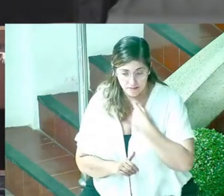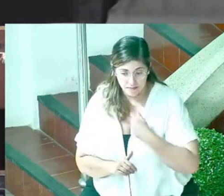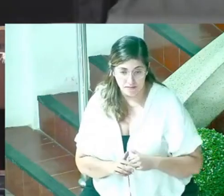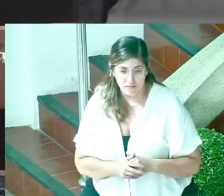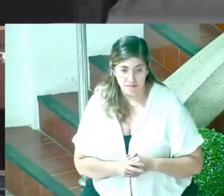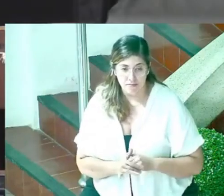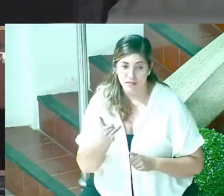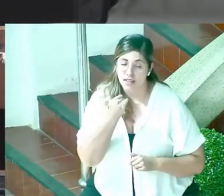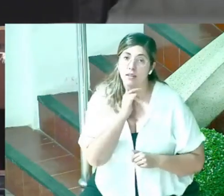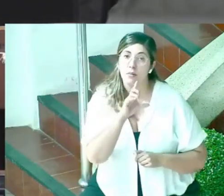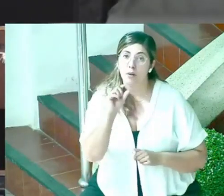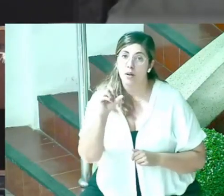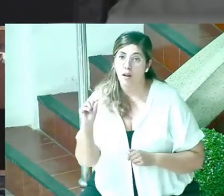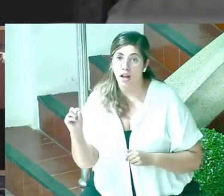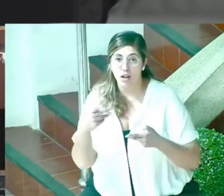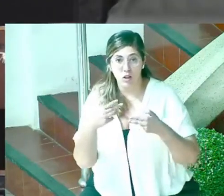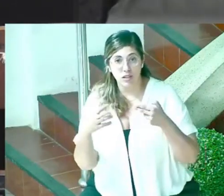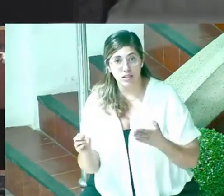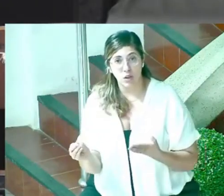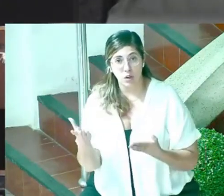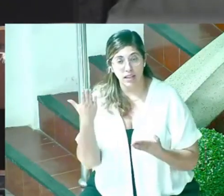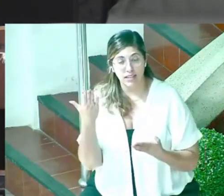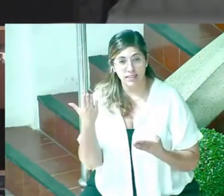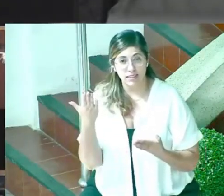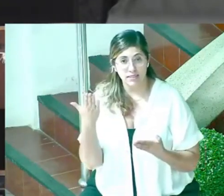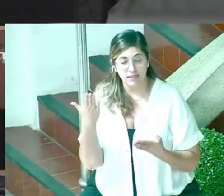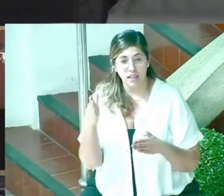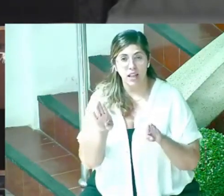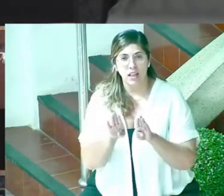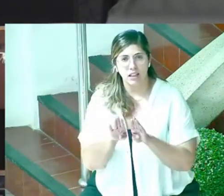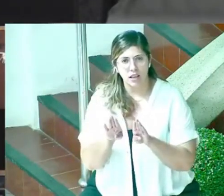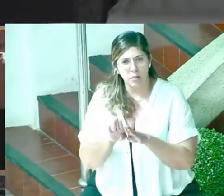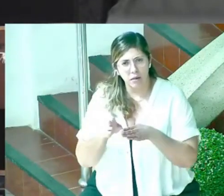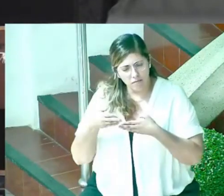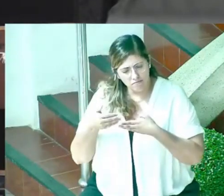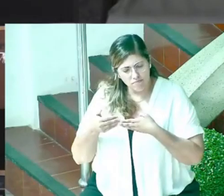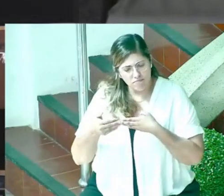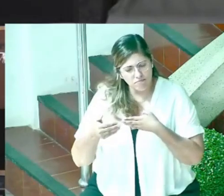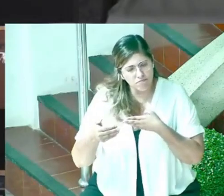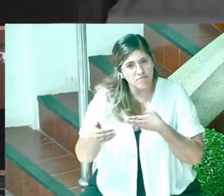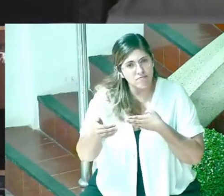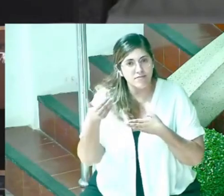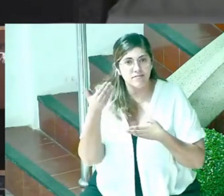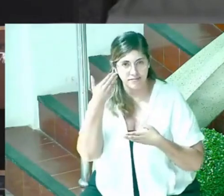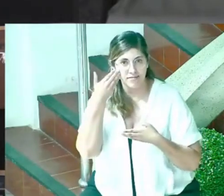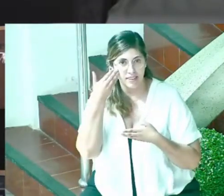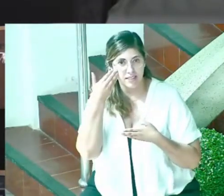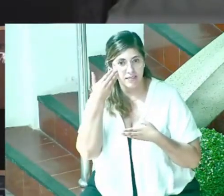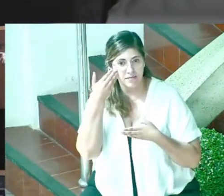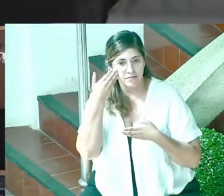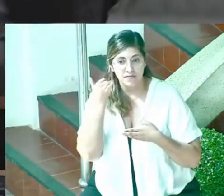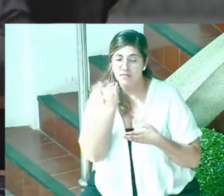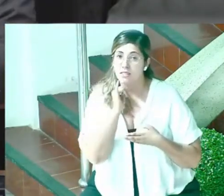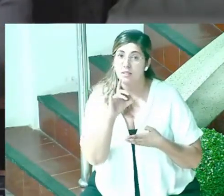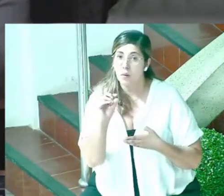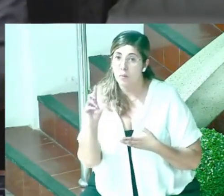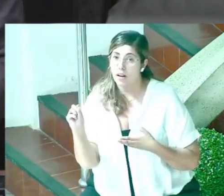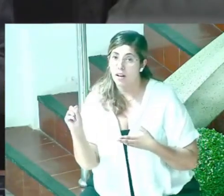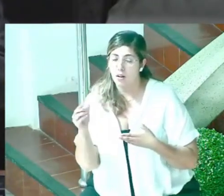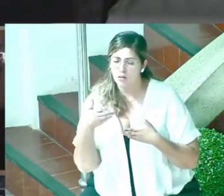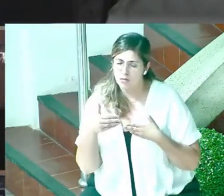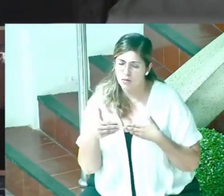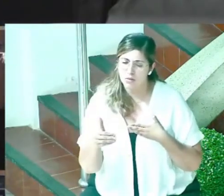vamos carregar isso ao longo da nossa vida, estendendo o perdão, pedindo perdão pelas nossas transgressões,